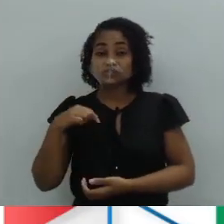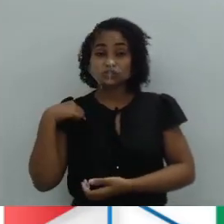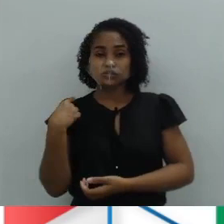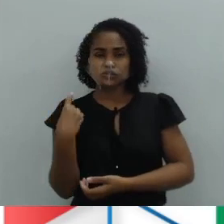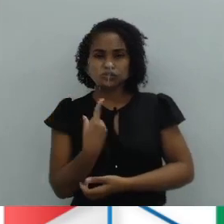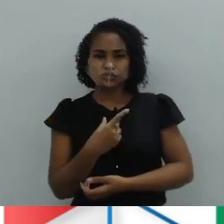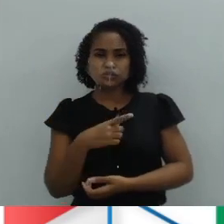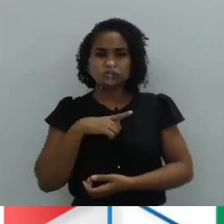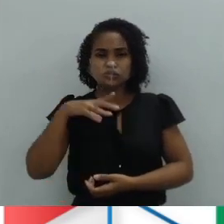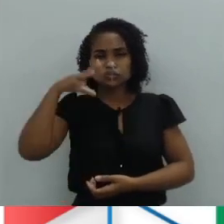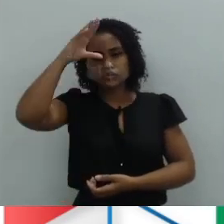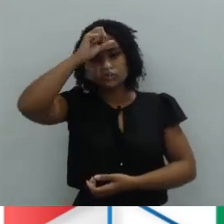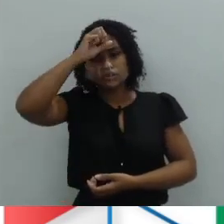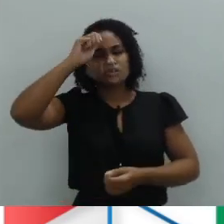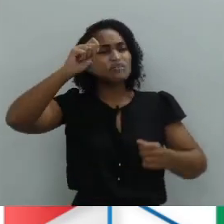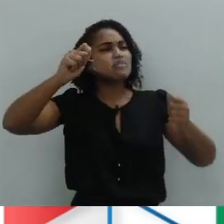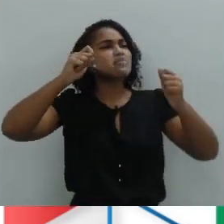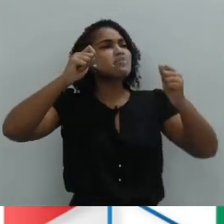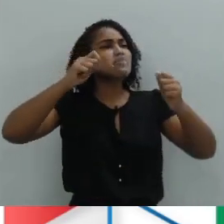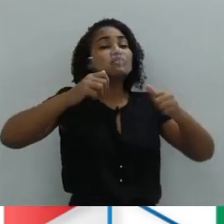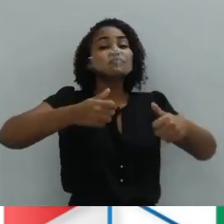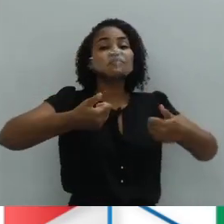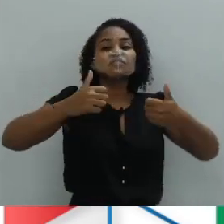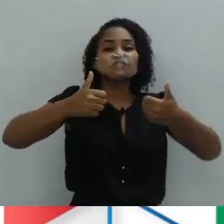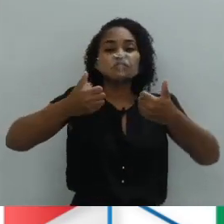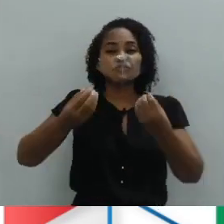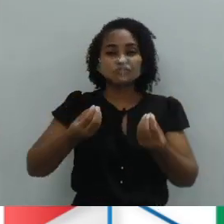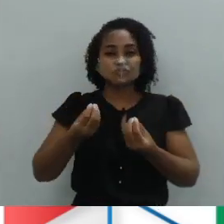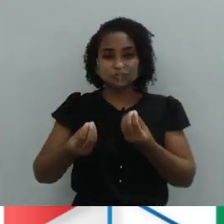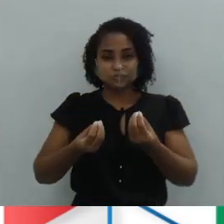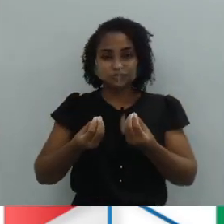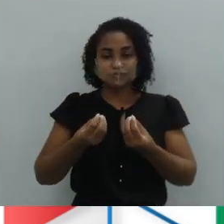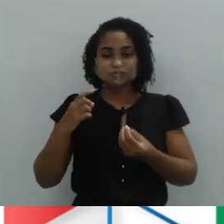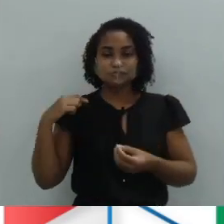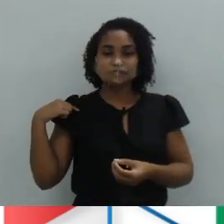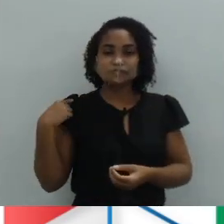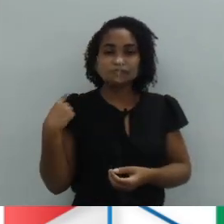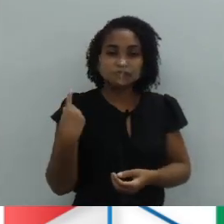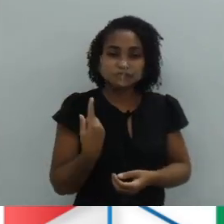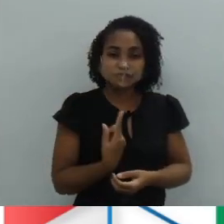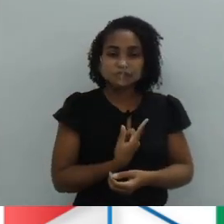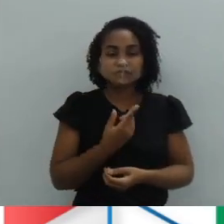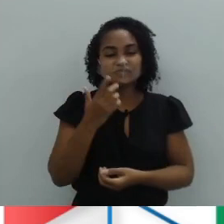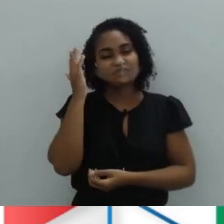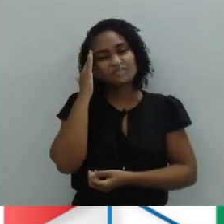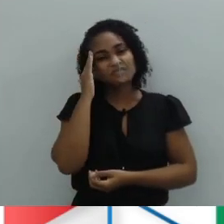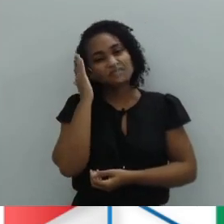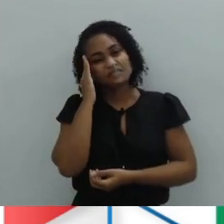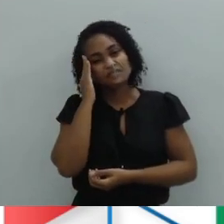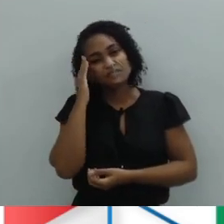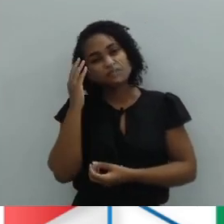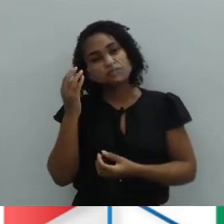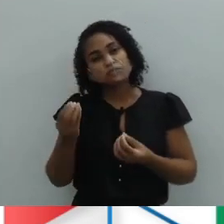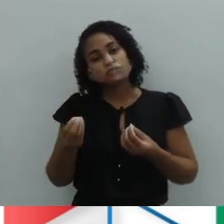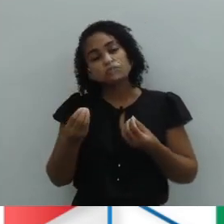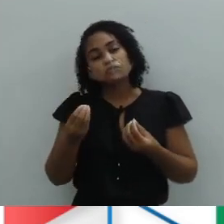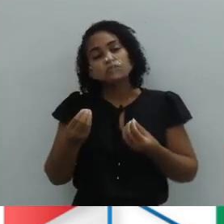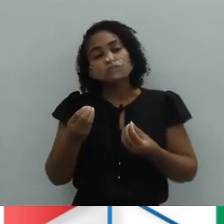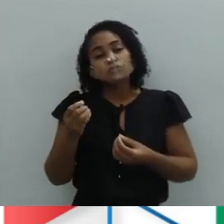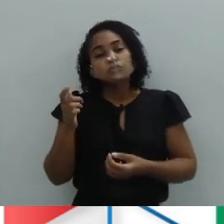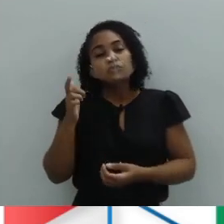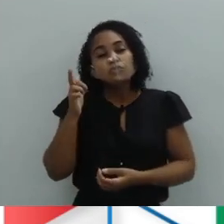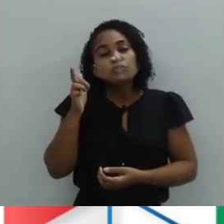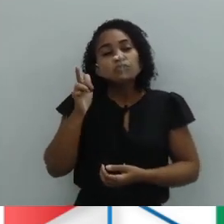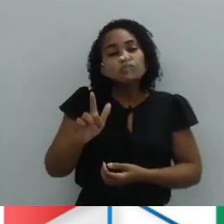a reivindicar essas melhorias. A gente precisa, então, entender como é que a gente chega